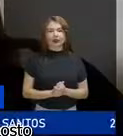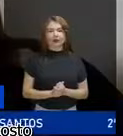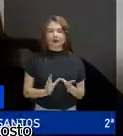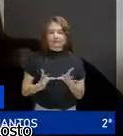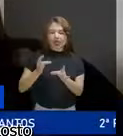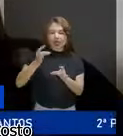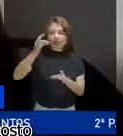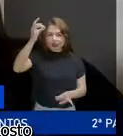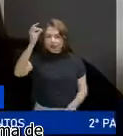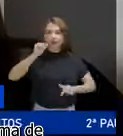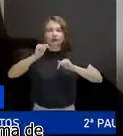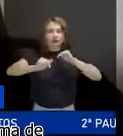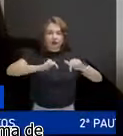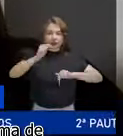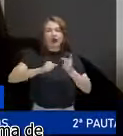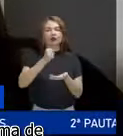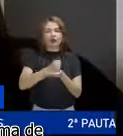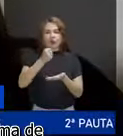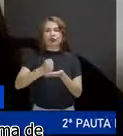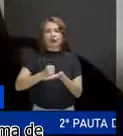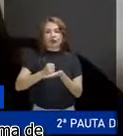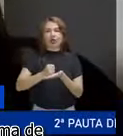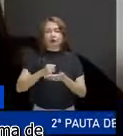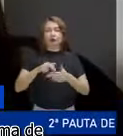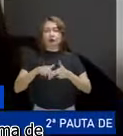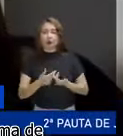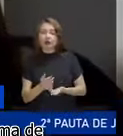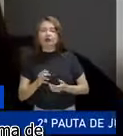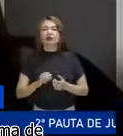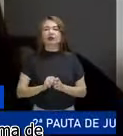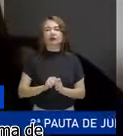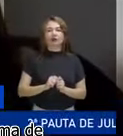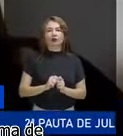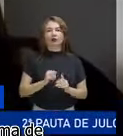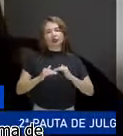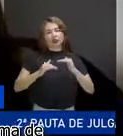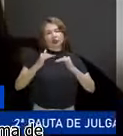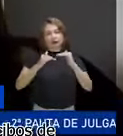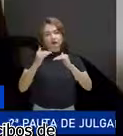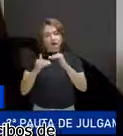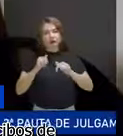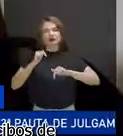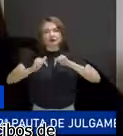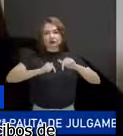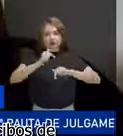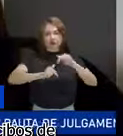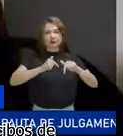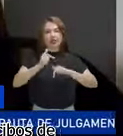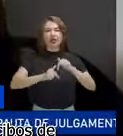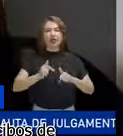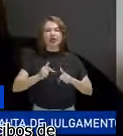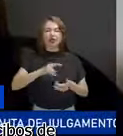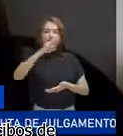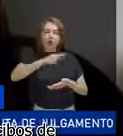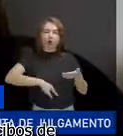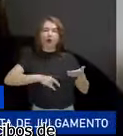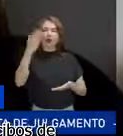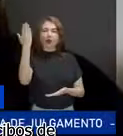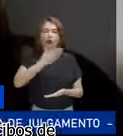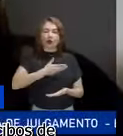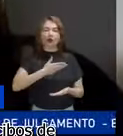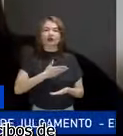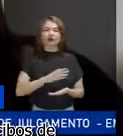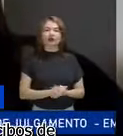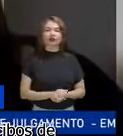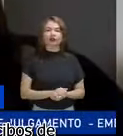detalhamentos dos serviços contratados. Então, a forma de desenvolvimento das atividades, comprovantes e recibos de